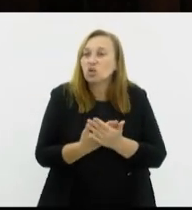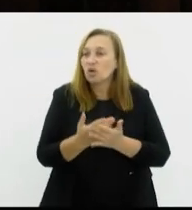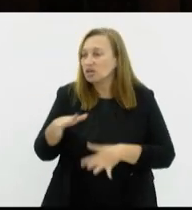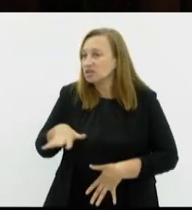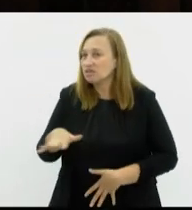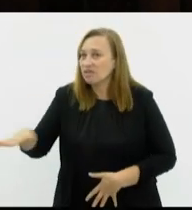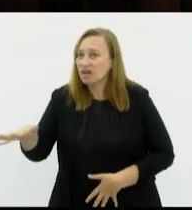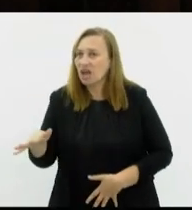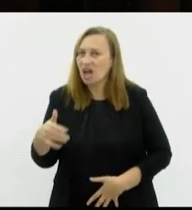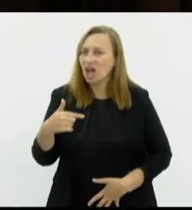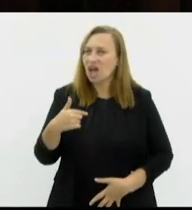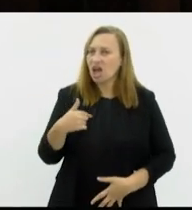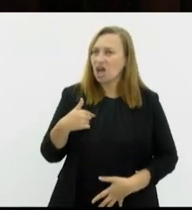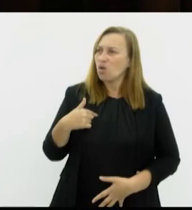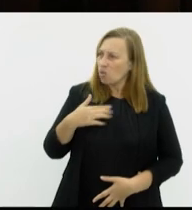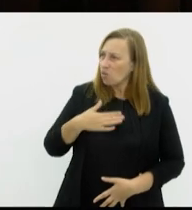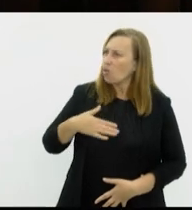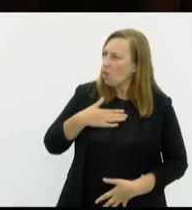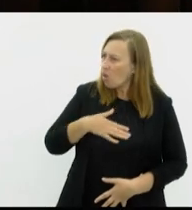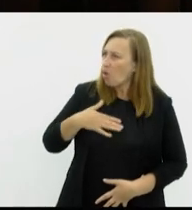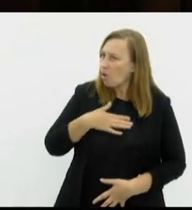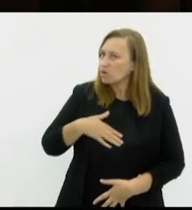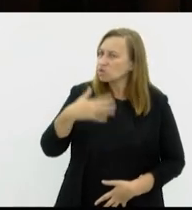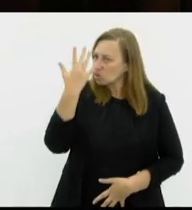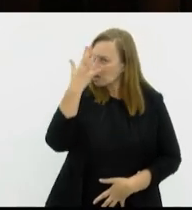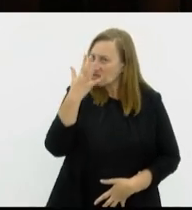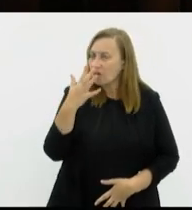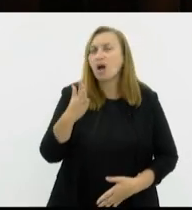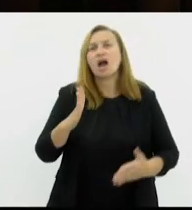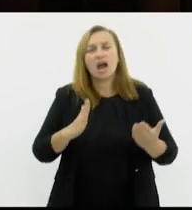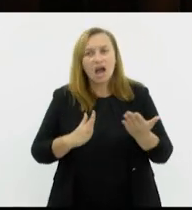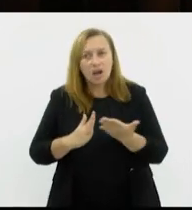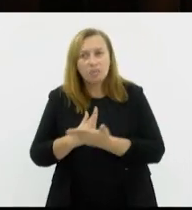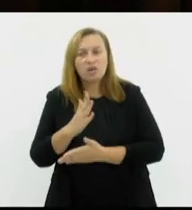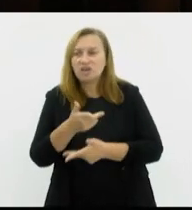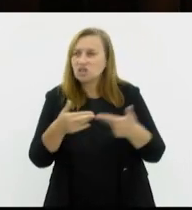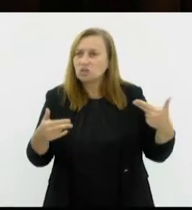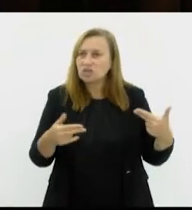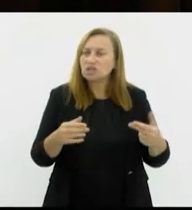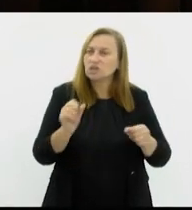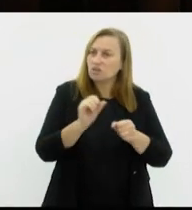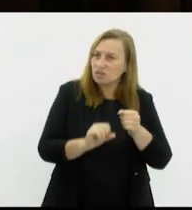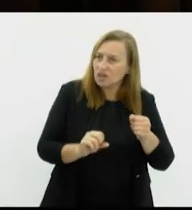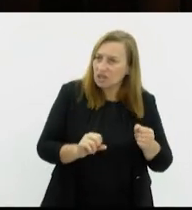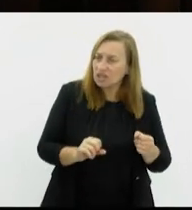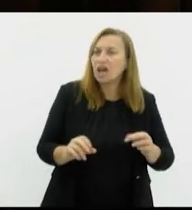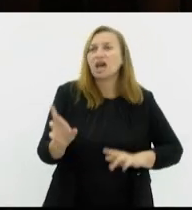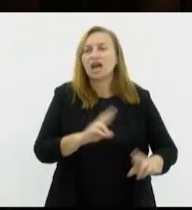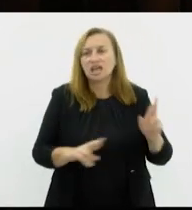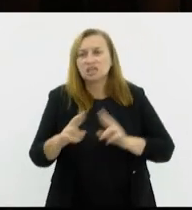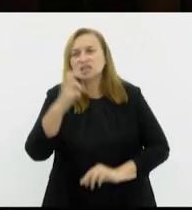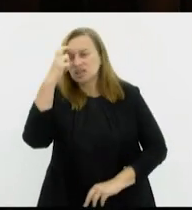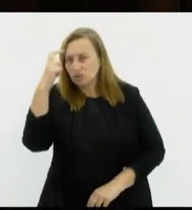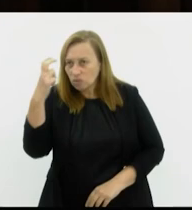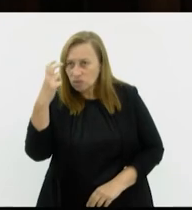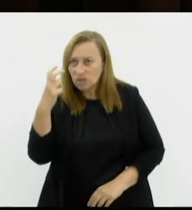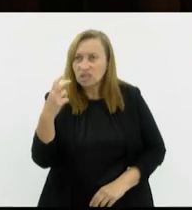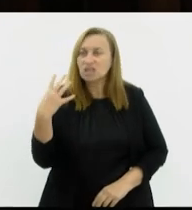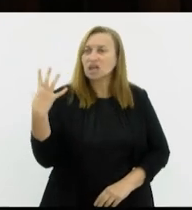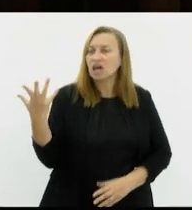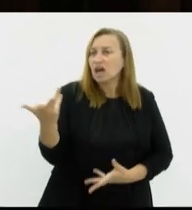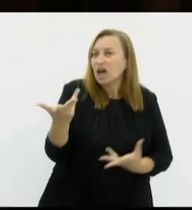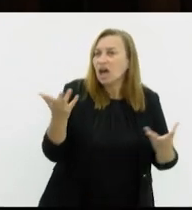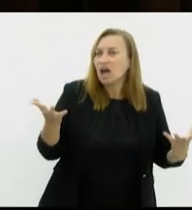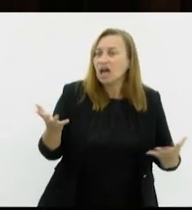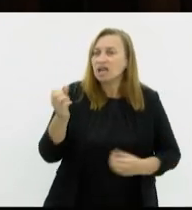sou um anticultural, não. Pelo contrário, gosto do carnaval, aprovo muitas coisas que são feitas... relacionada à cultura, às nossas belezas naturais.